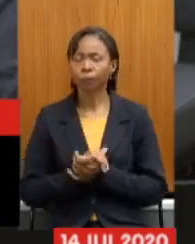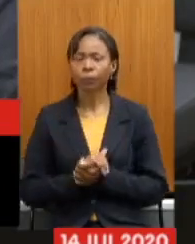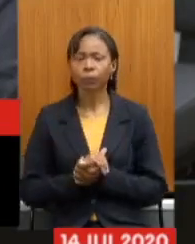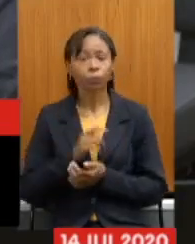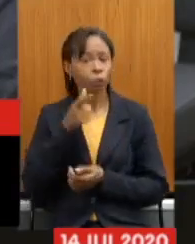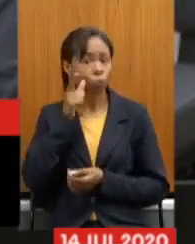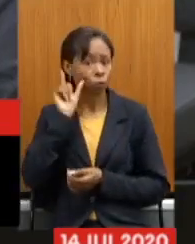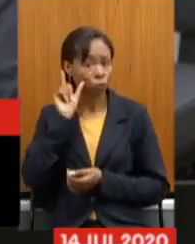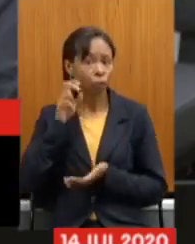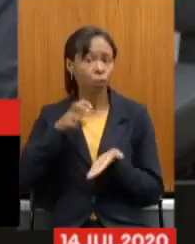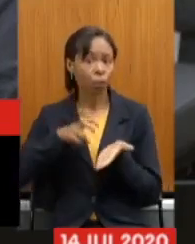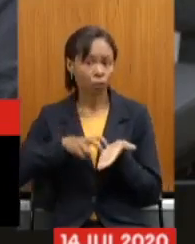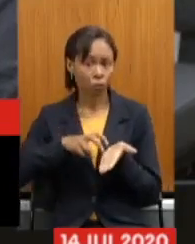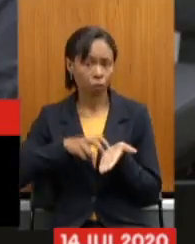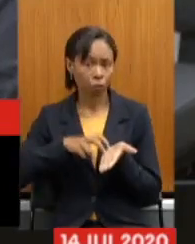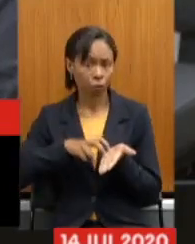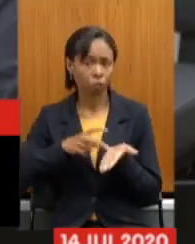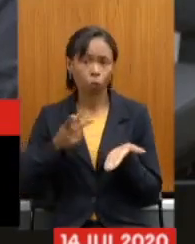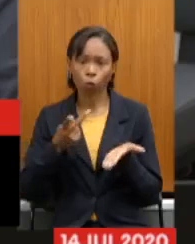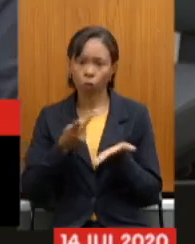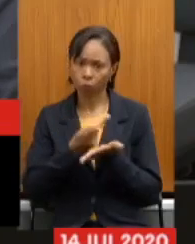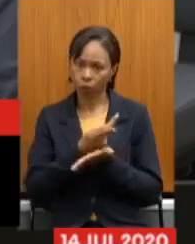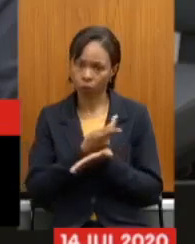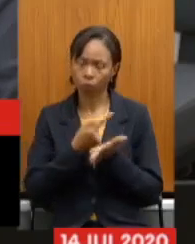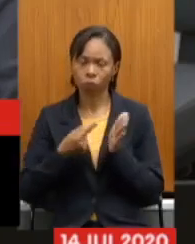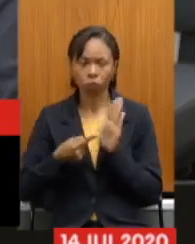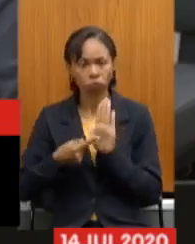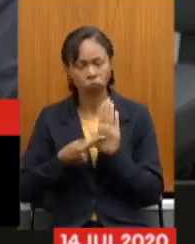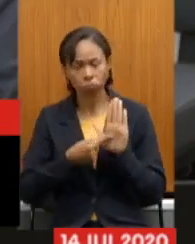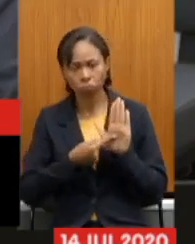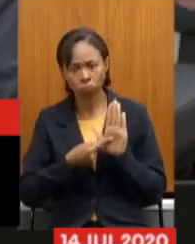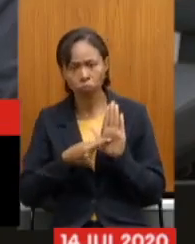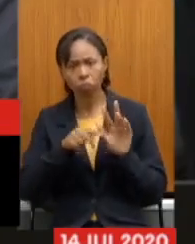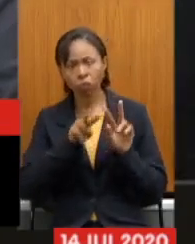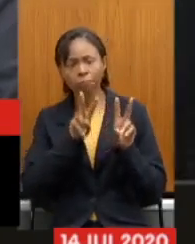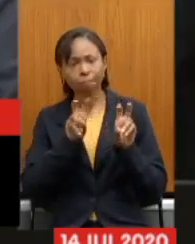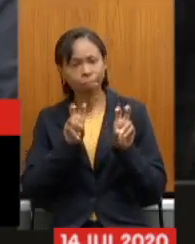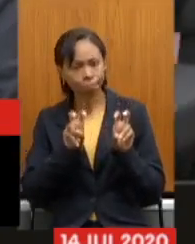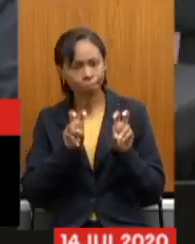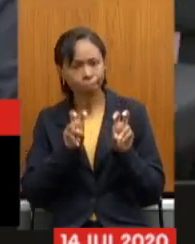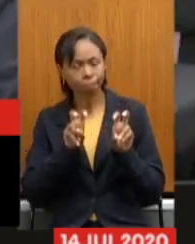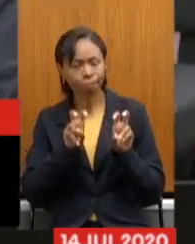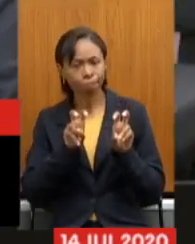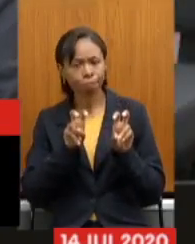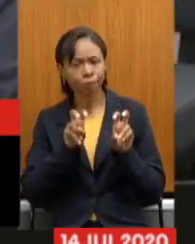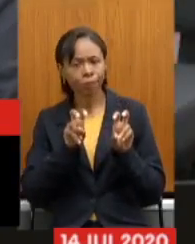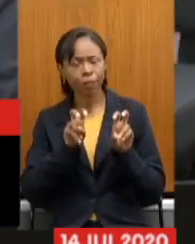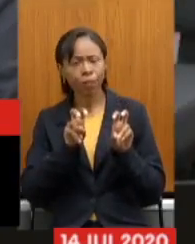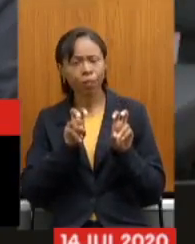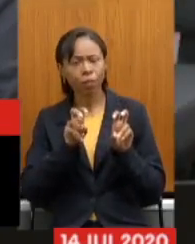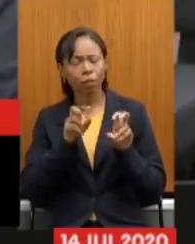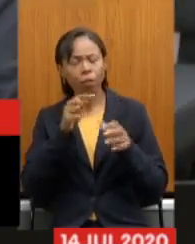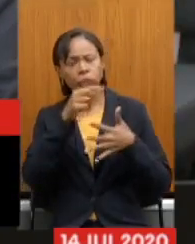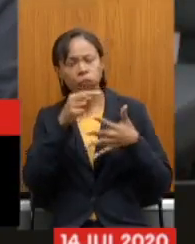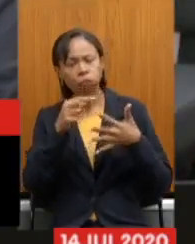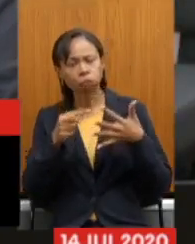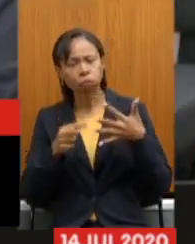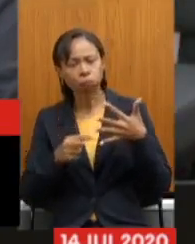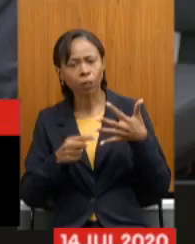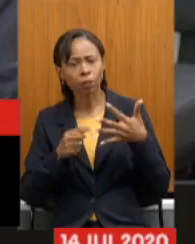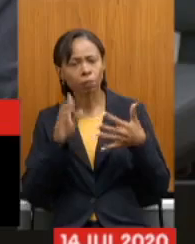Ontem pela manhã, ocorreram exposições sobre os aspectos centrais da reforma da